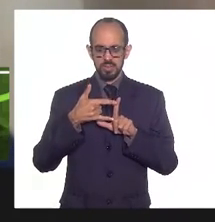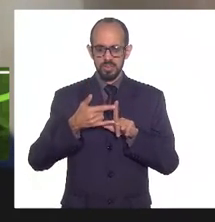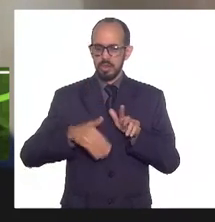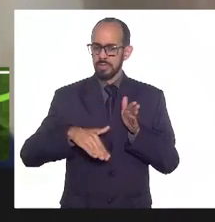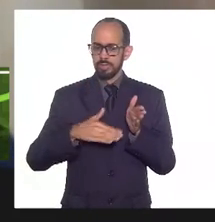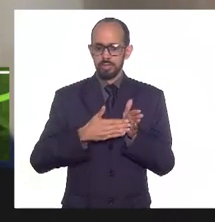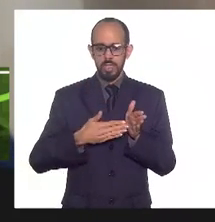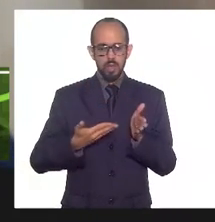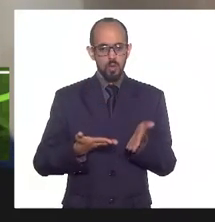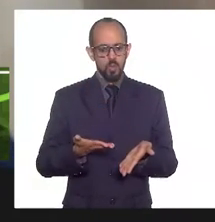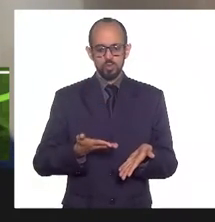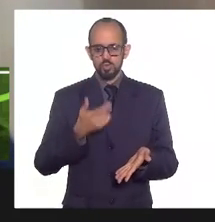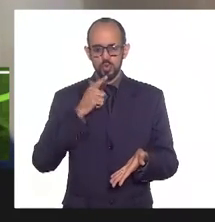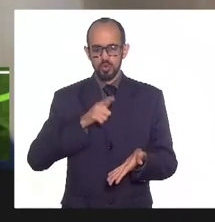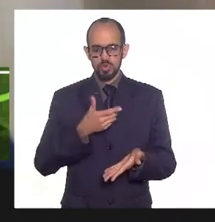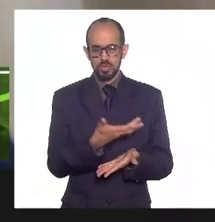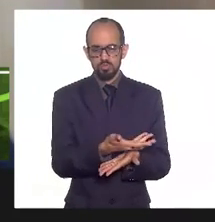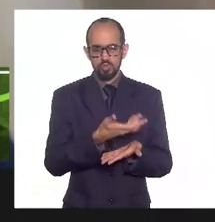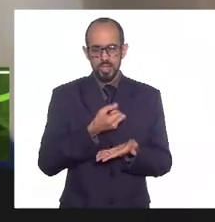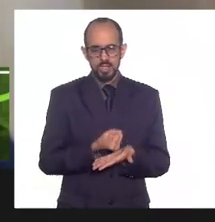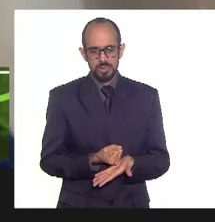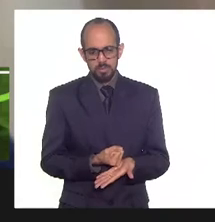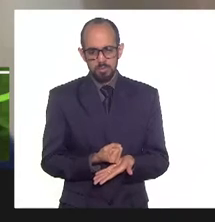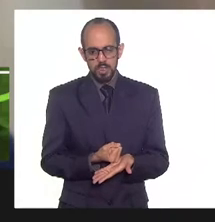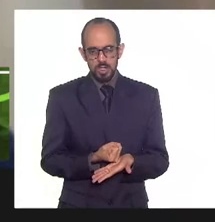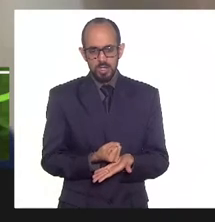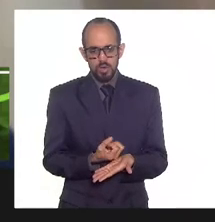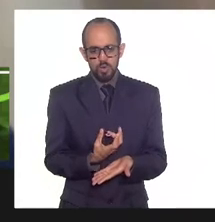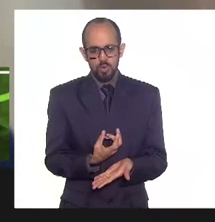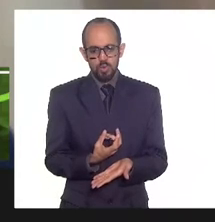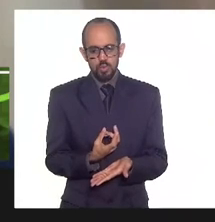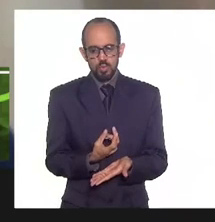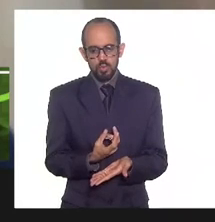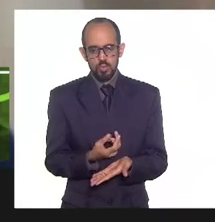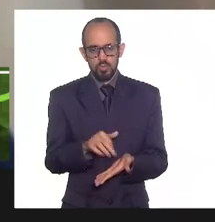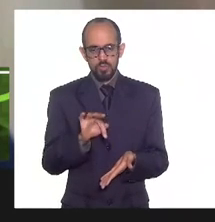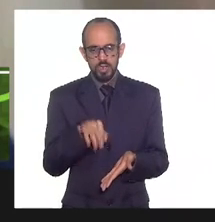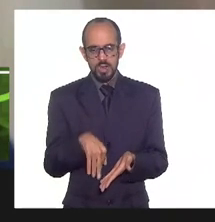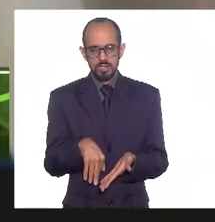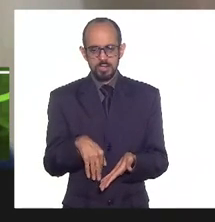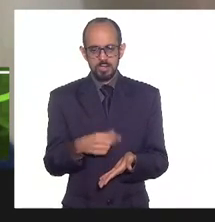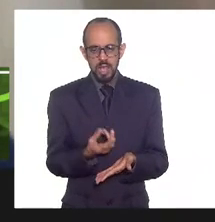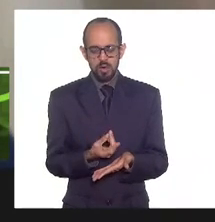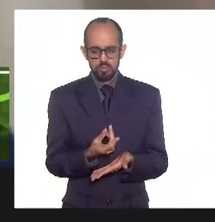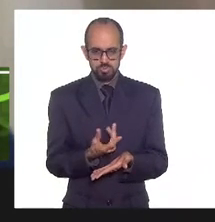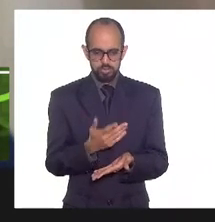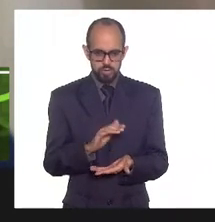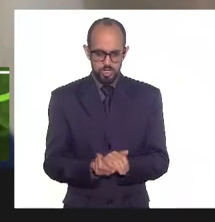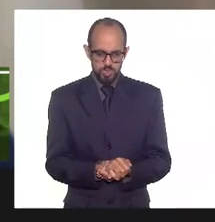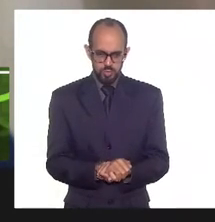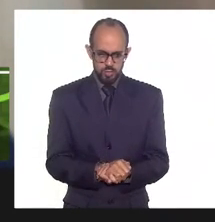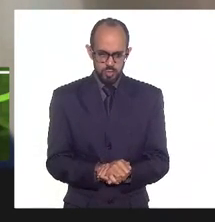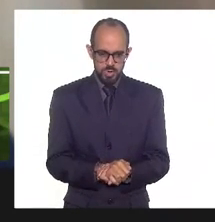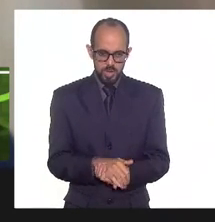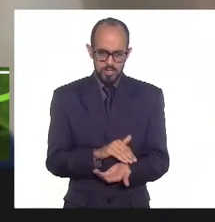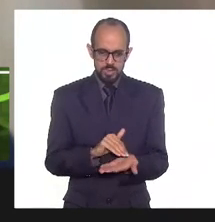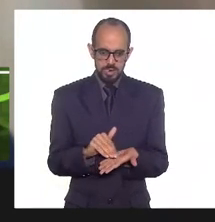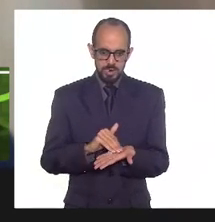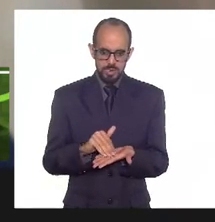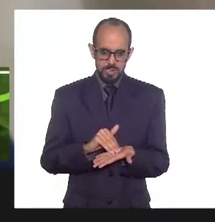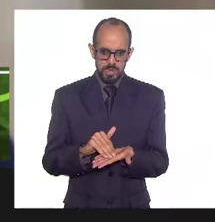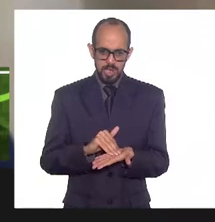hoje não conseguimos que ele se finalize um órgão a secretária tem